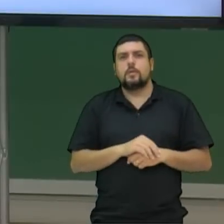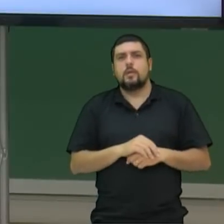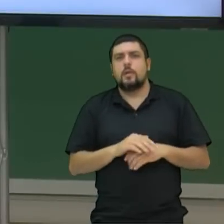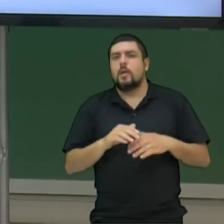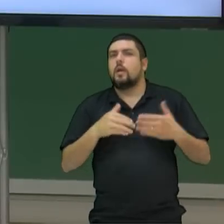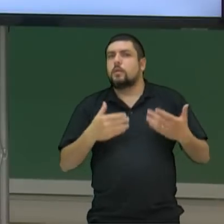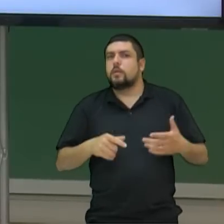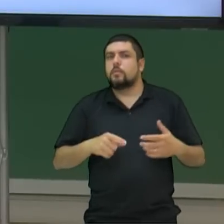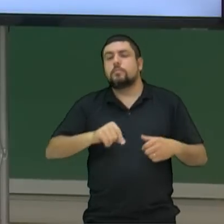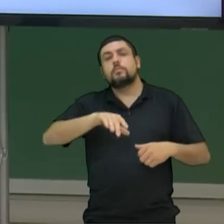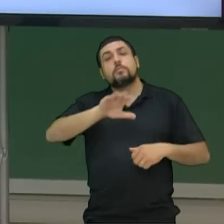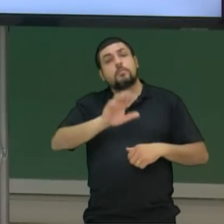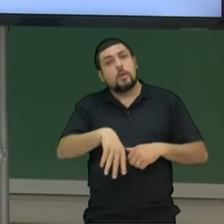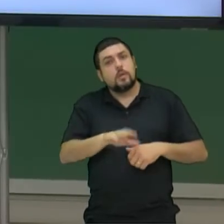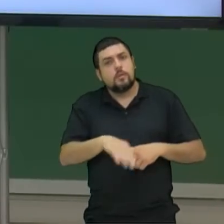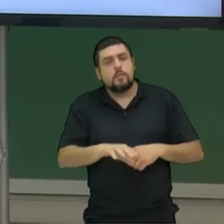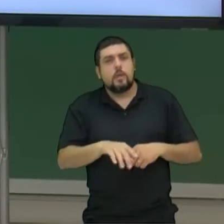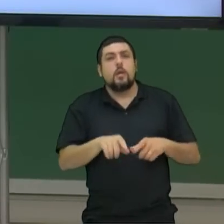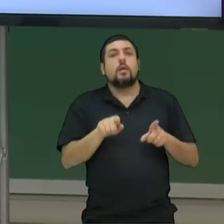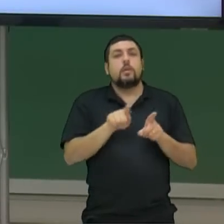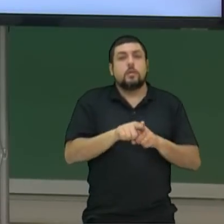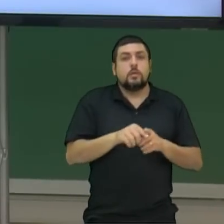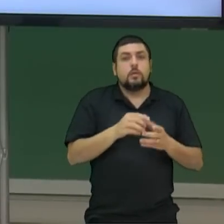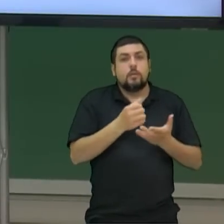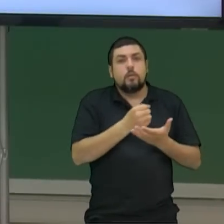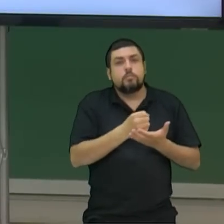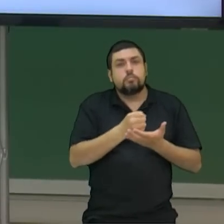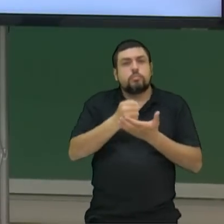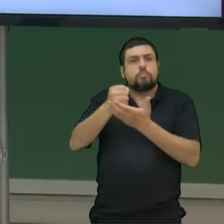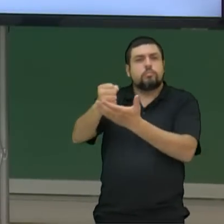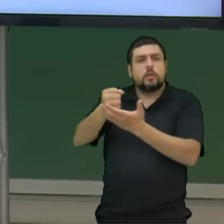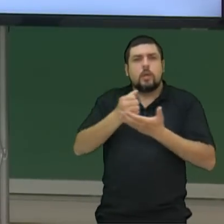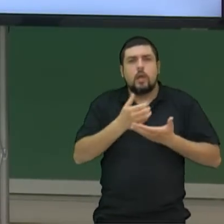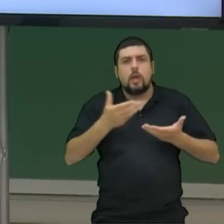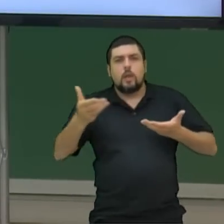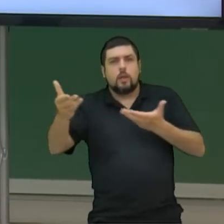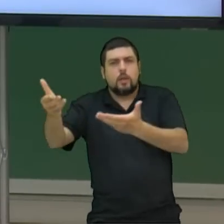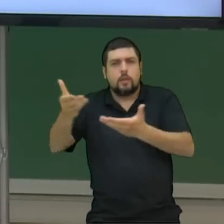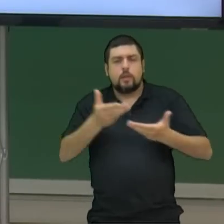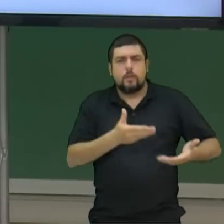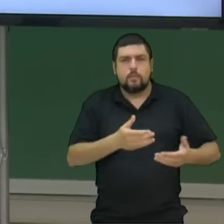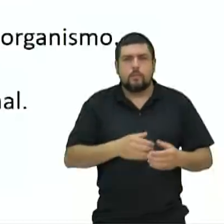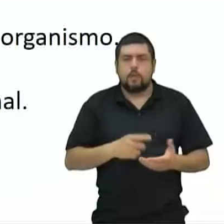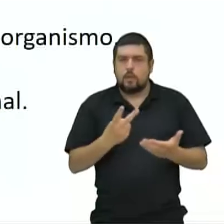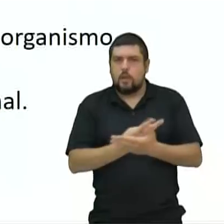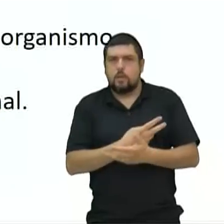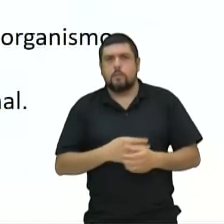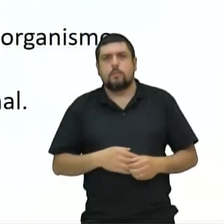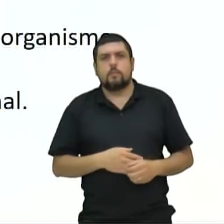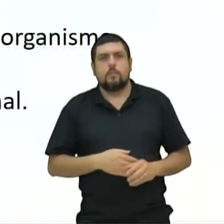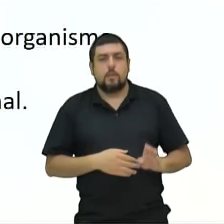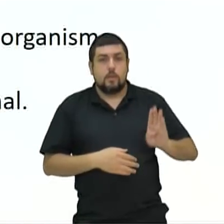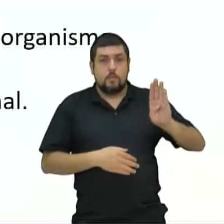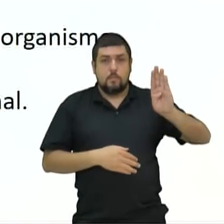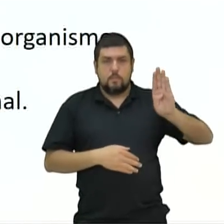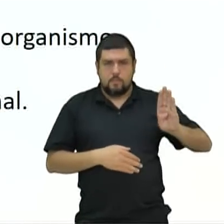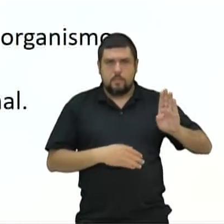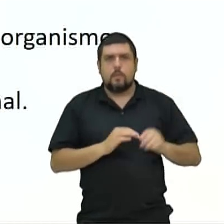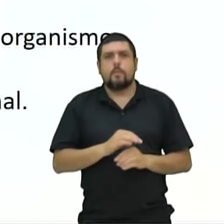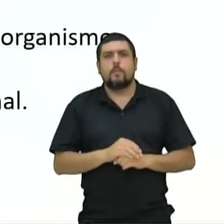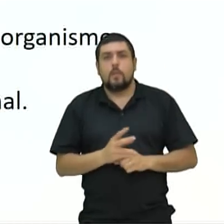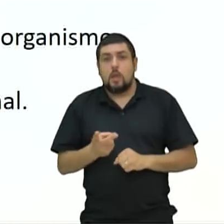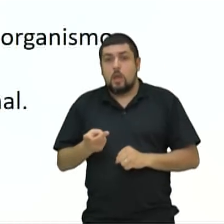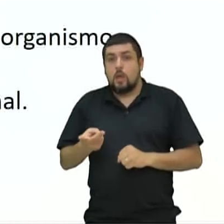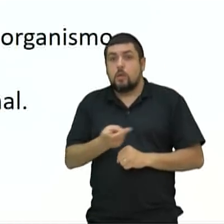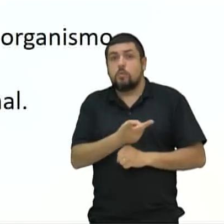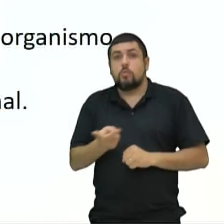diminui o custo de manutenção e de transporte também, tá? Então essa tá errada. Letra B. Ambas representam uma